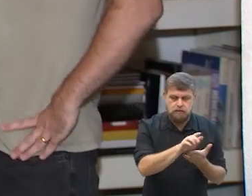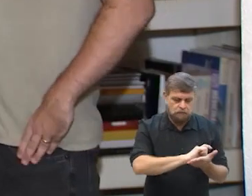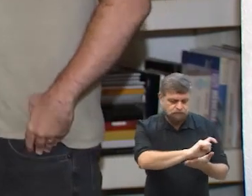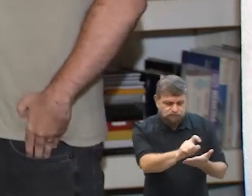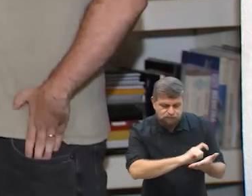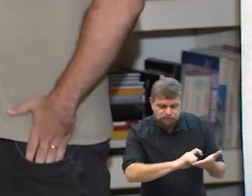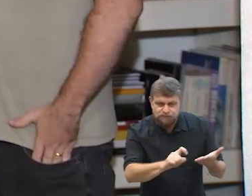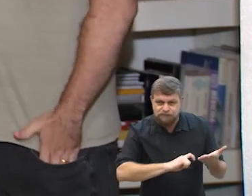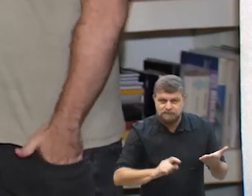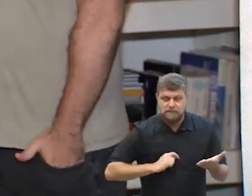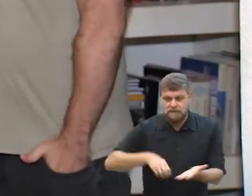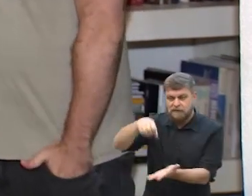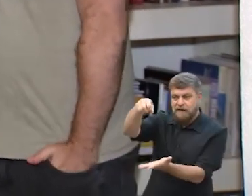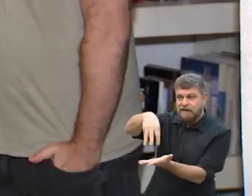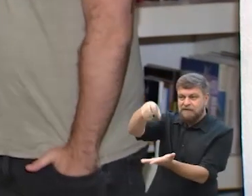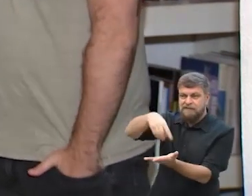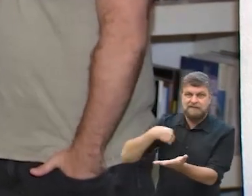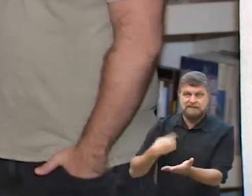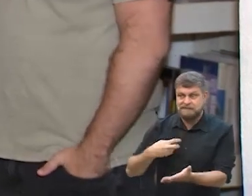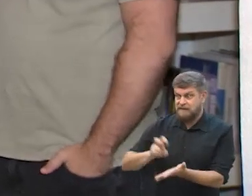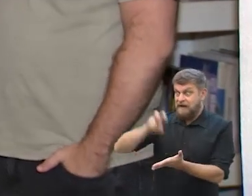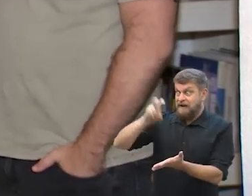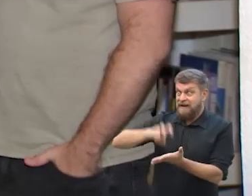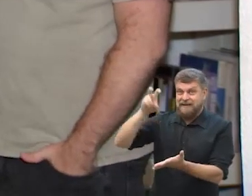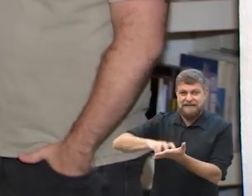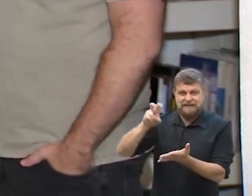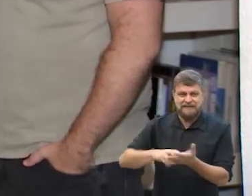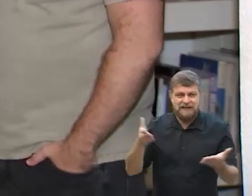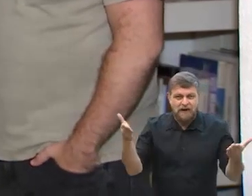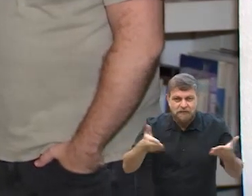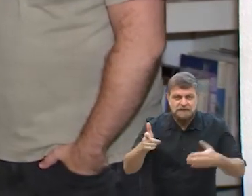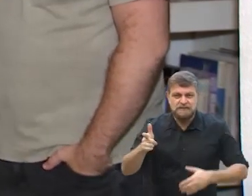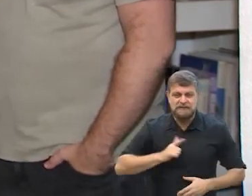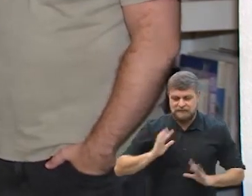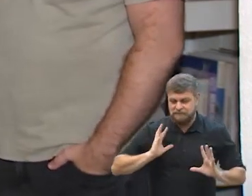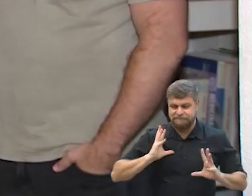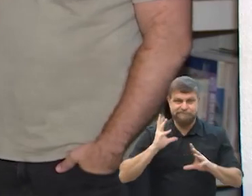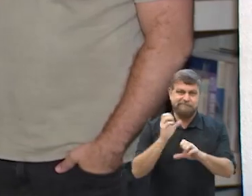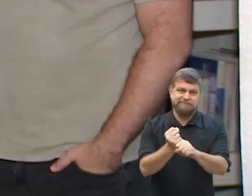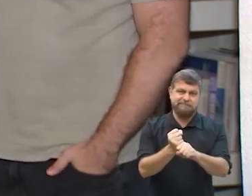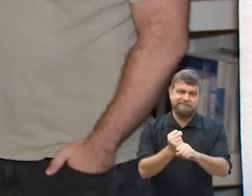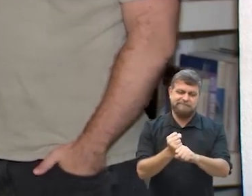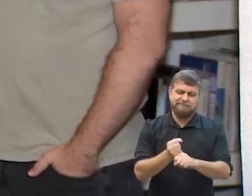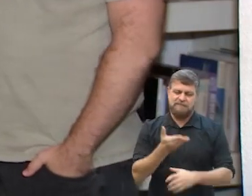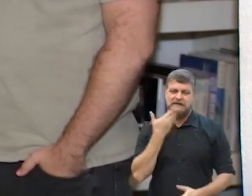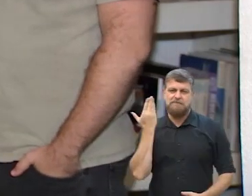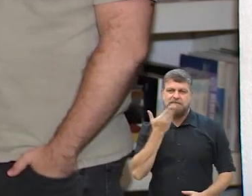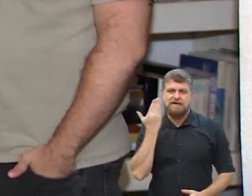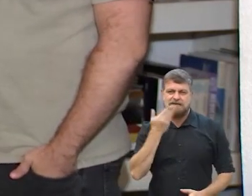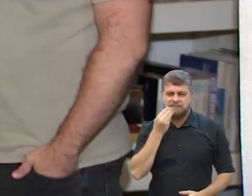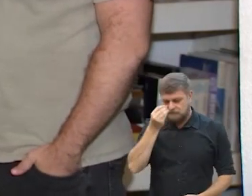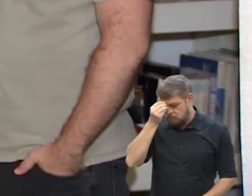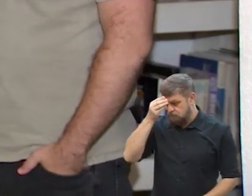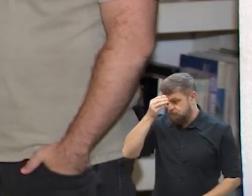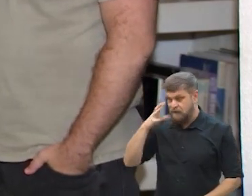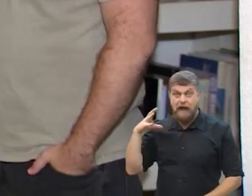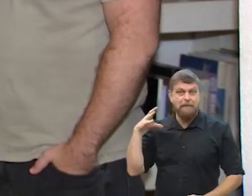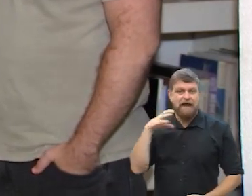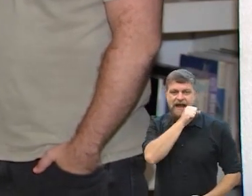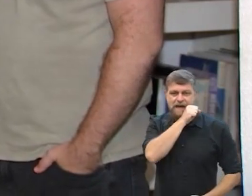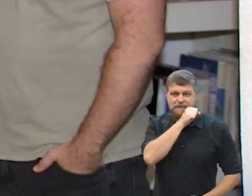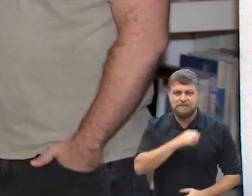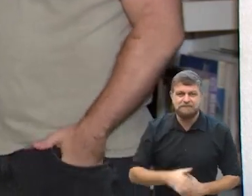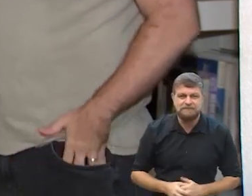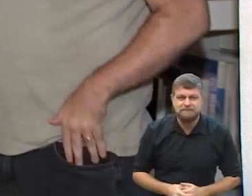a máquina de xerox, então nós quase chorávamos de alegria. Hoje vocês têm tudo, então o conhecimento é mais fácil, rápido, né? Mais rápido, inclusive